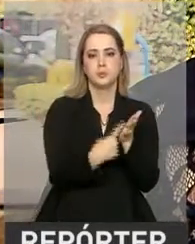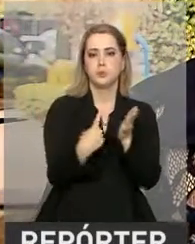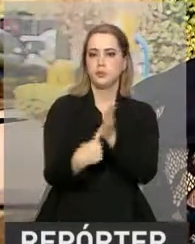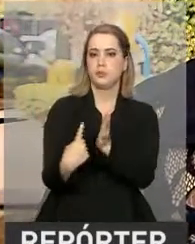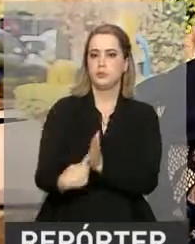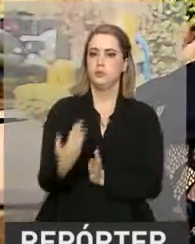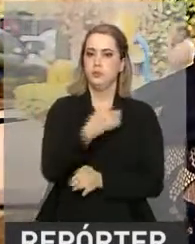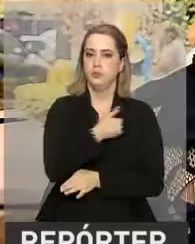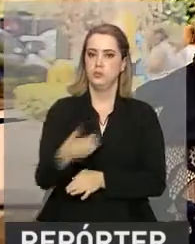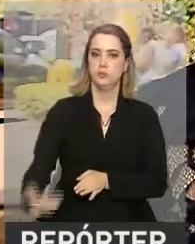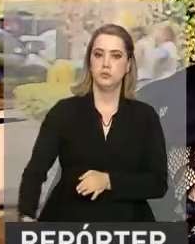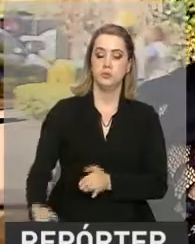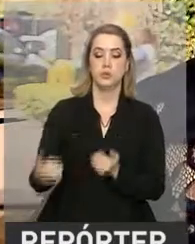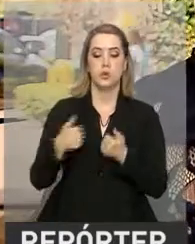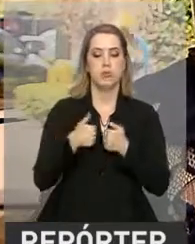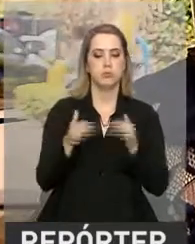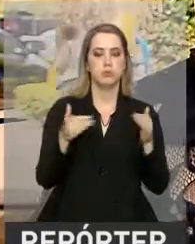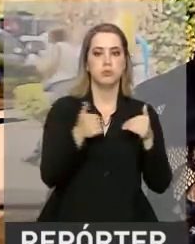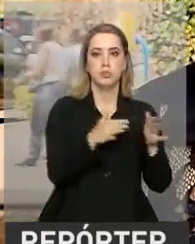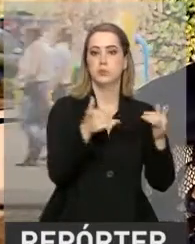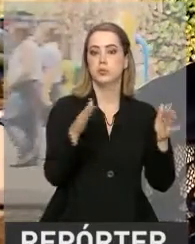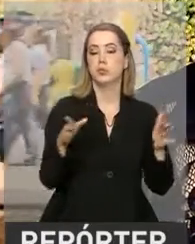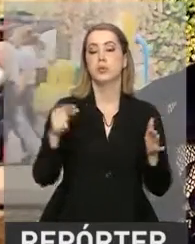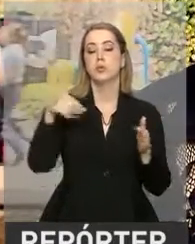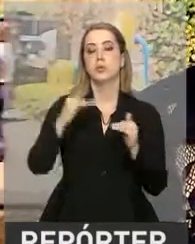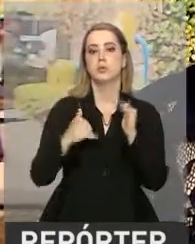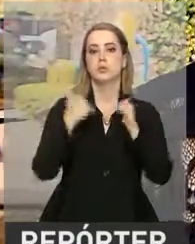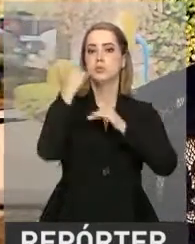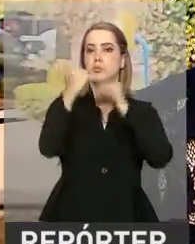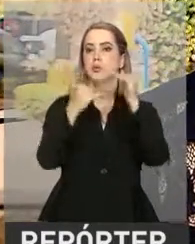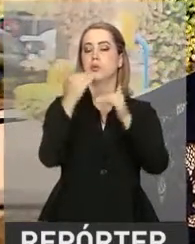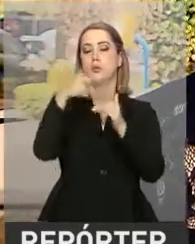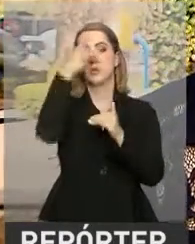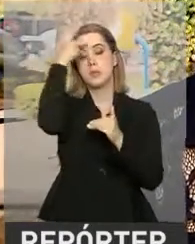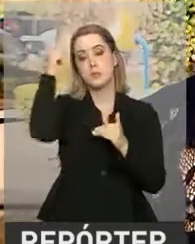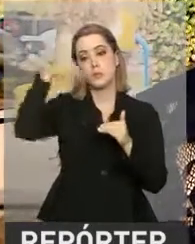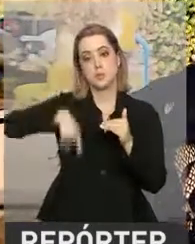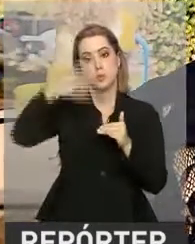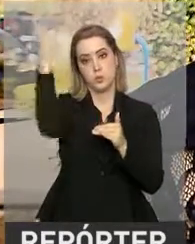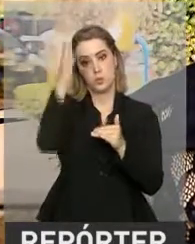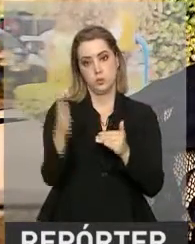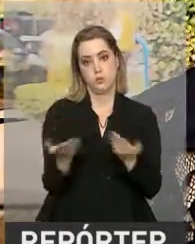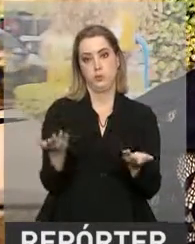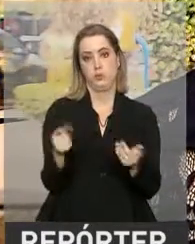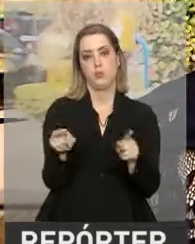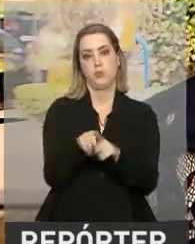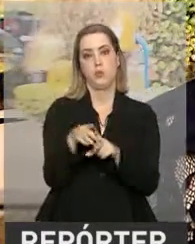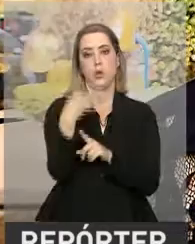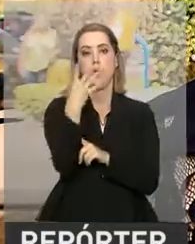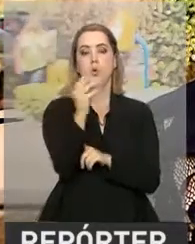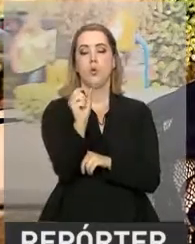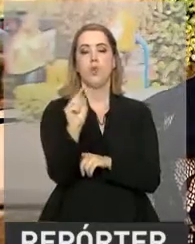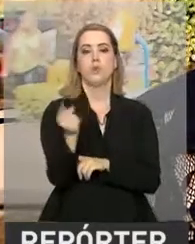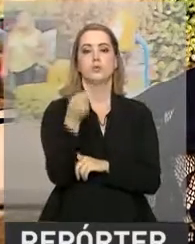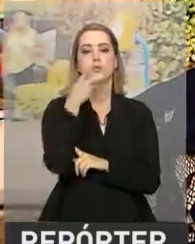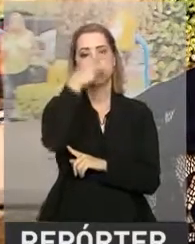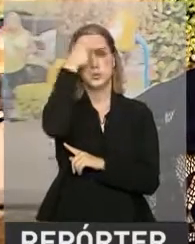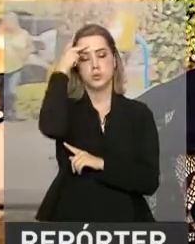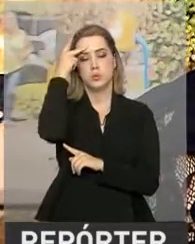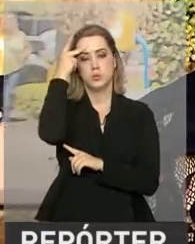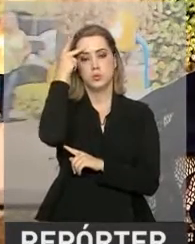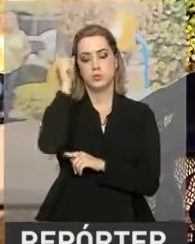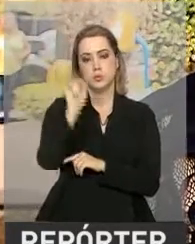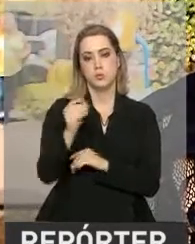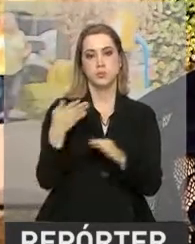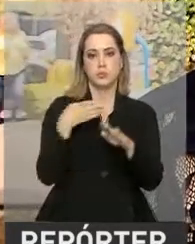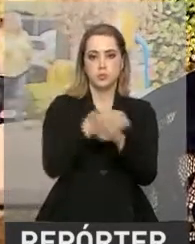é aumentar a participação dos profissionais brasileiros. Por isso, espera que 4 mil dessas vagas sejam